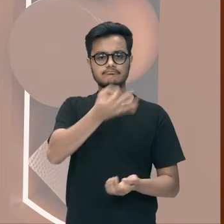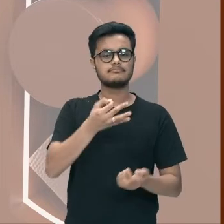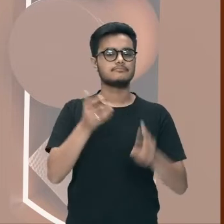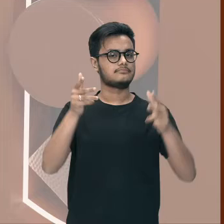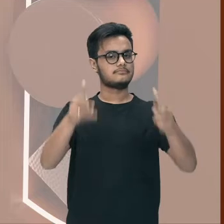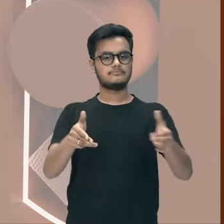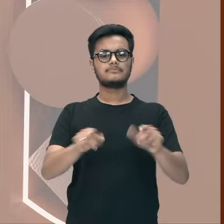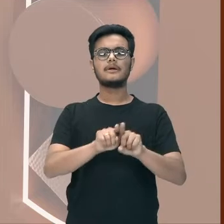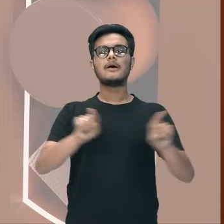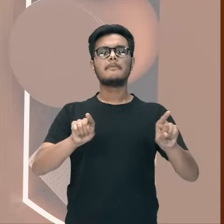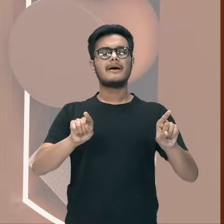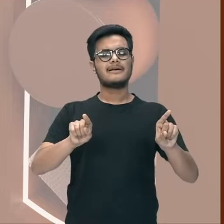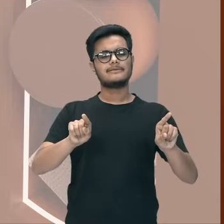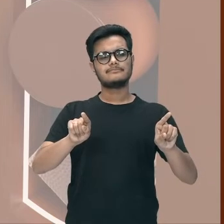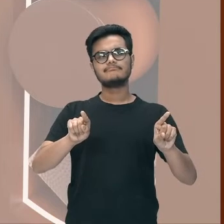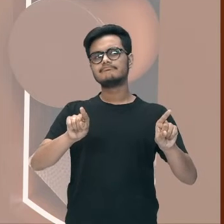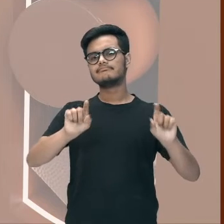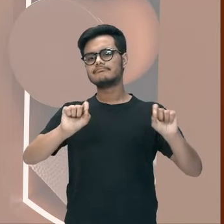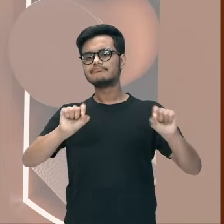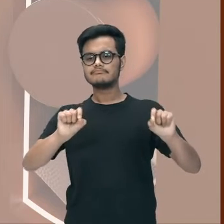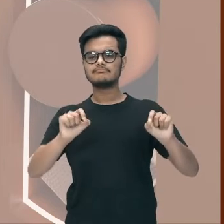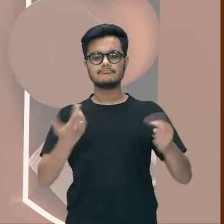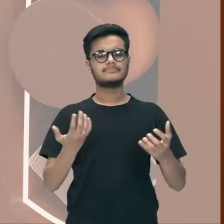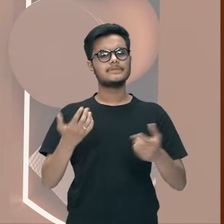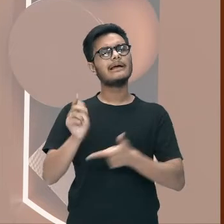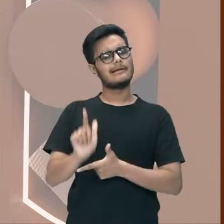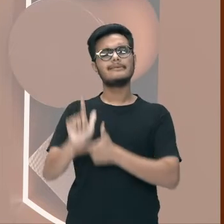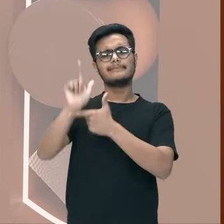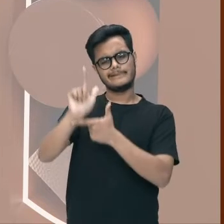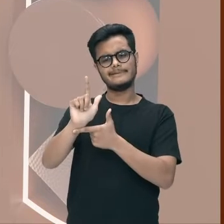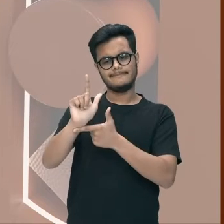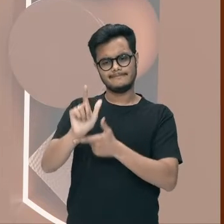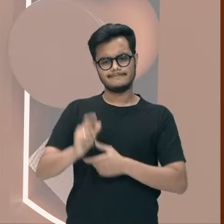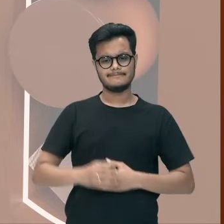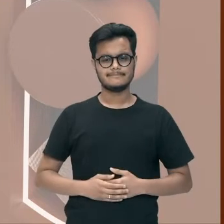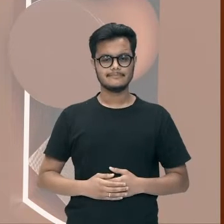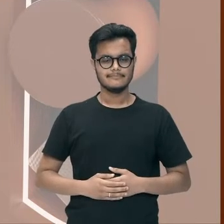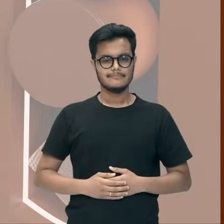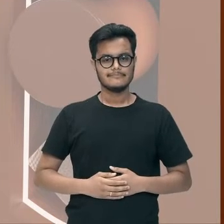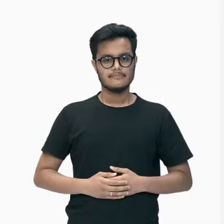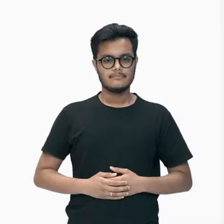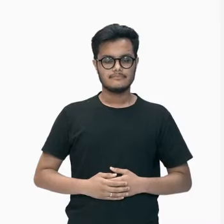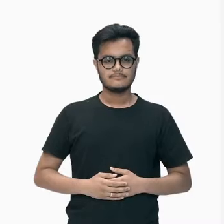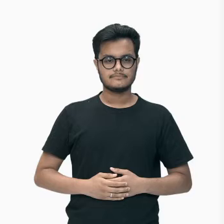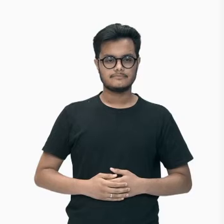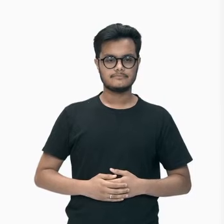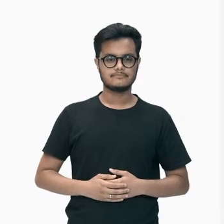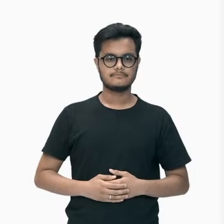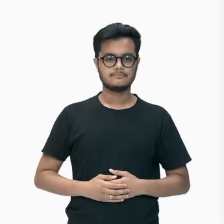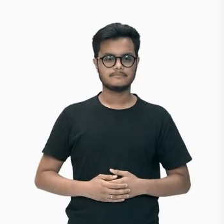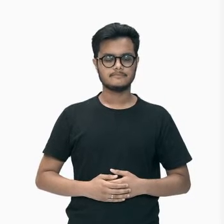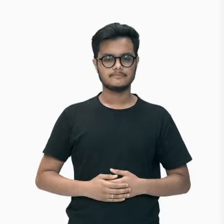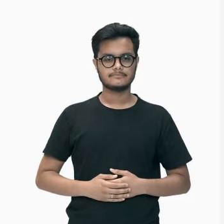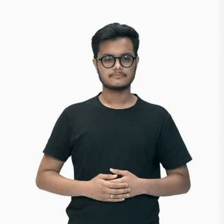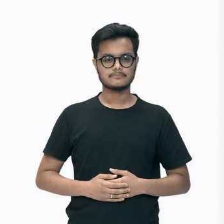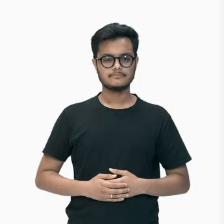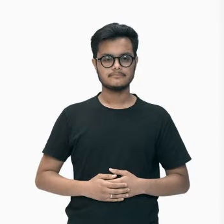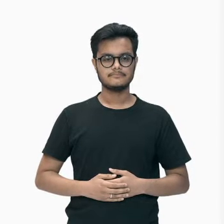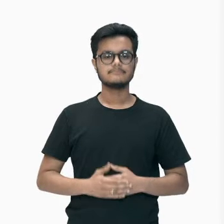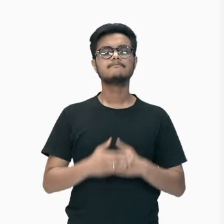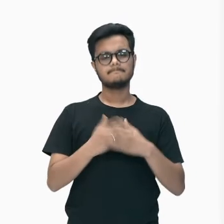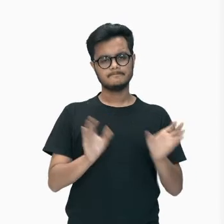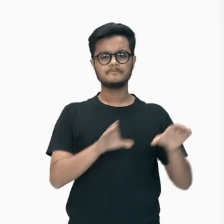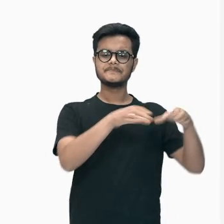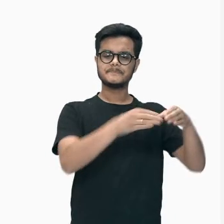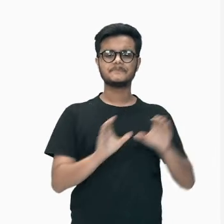Mas o que eles pretendiam, na realidade, era ter a hegemonia do poder. Vamos lá, então? Vejam lá, tanto